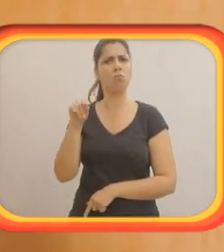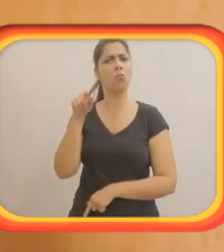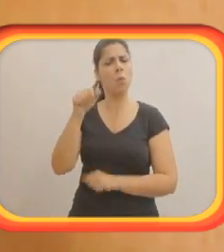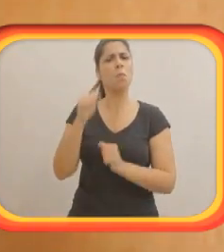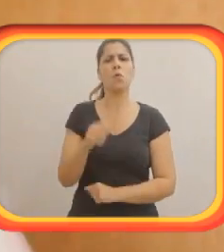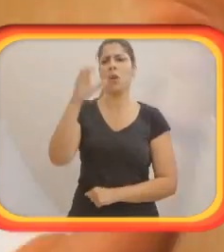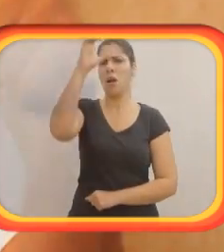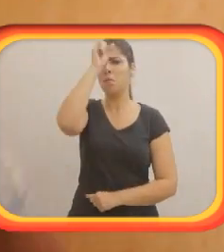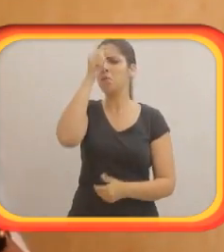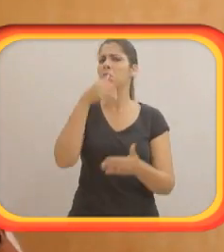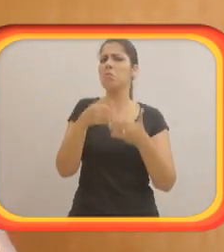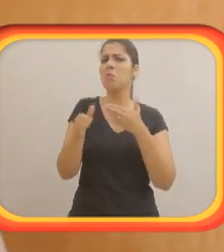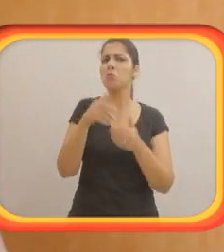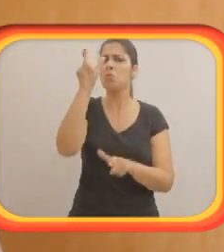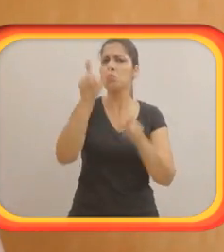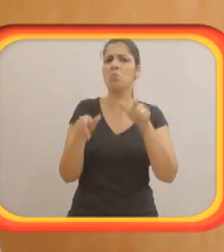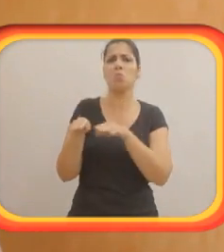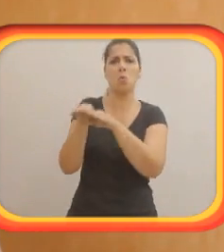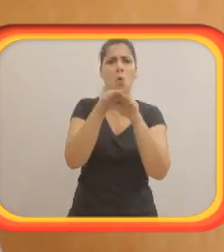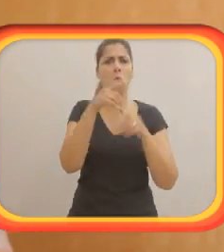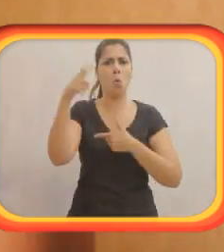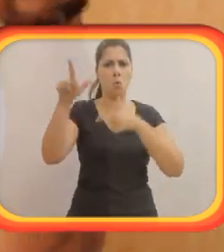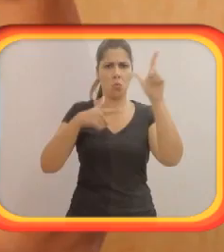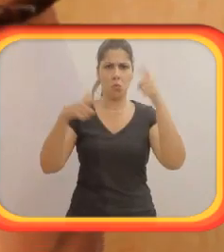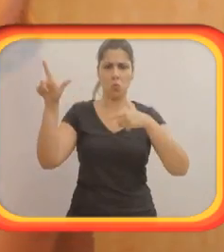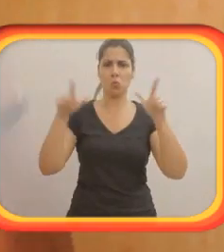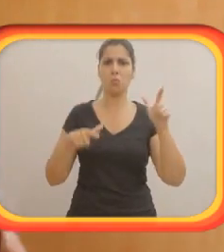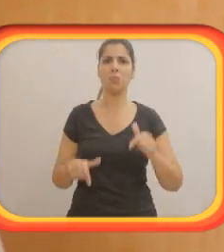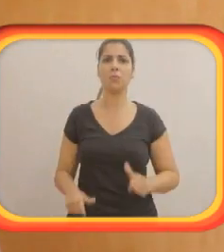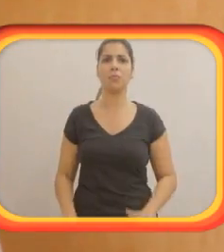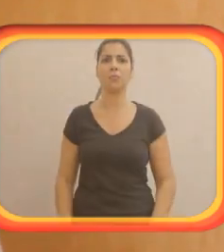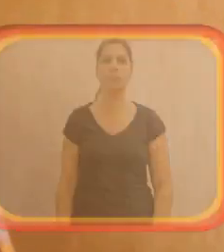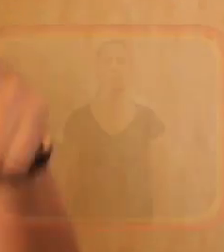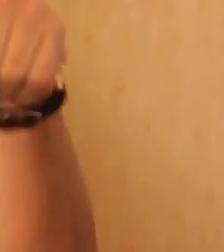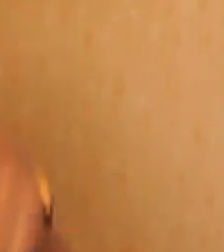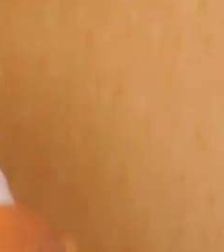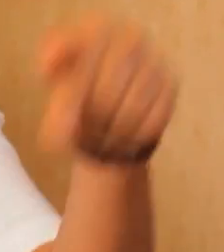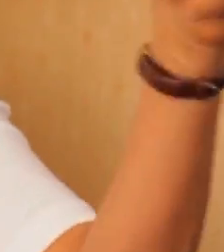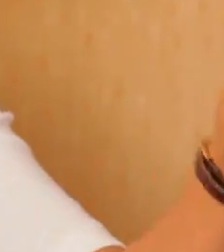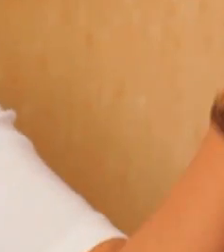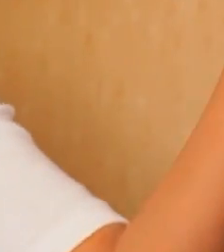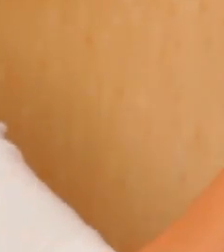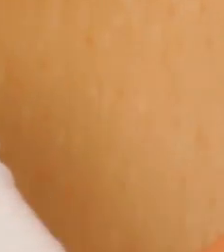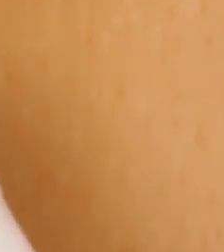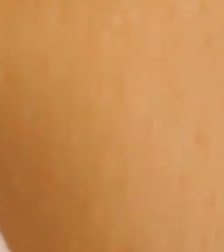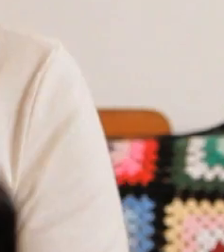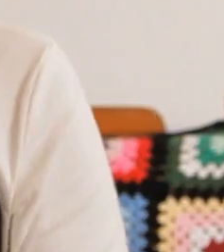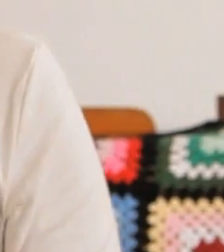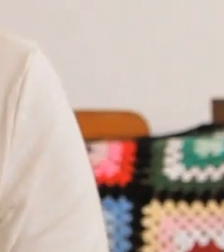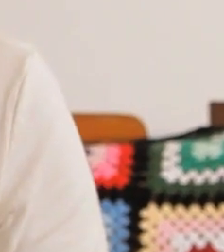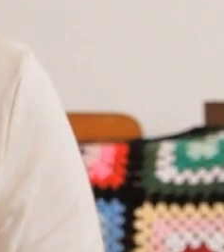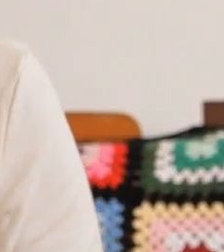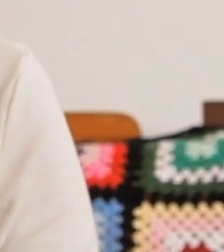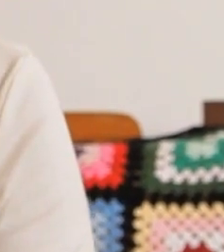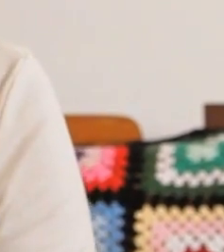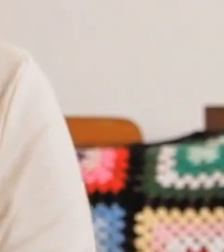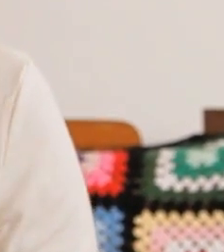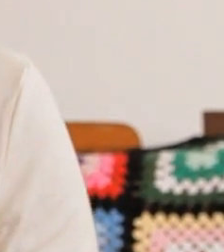tem uma deficiência, eu vou oferecer os recursos porque ele é um cidadão e ele pode aprender tanto quanto os